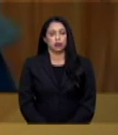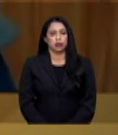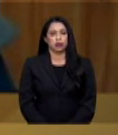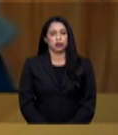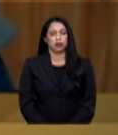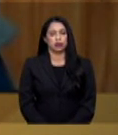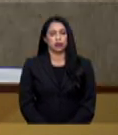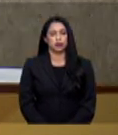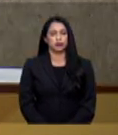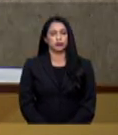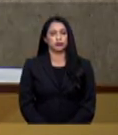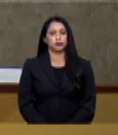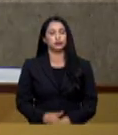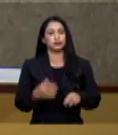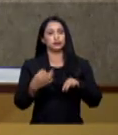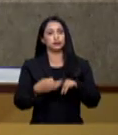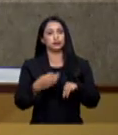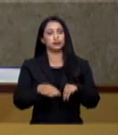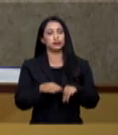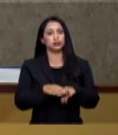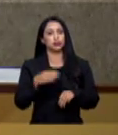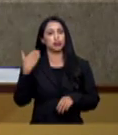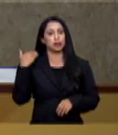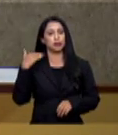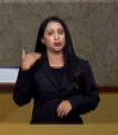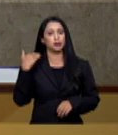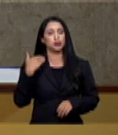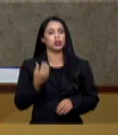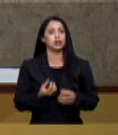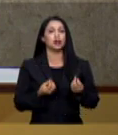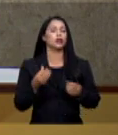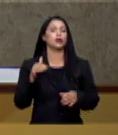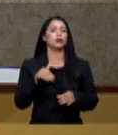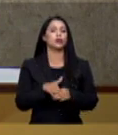Ministra Carmen Lúcia, como vota a Vossa Excelência?